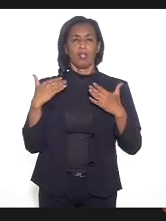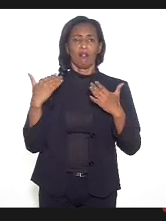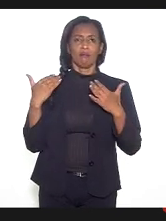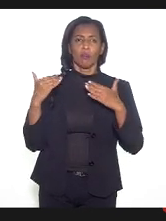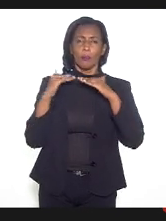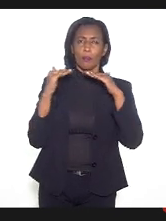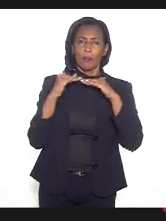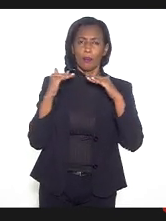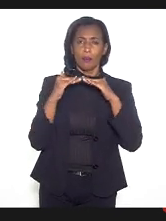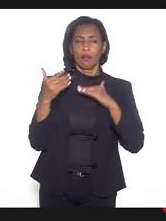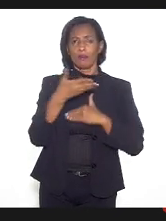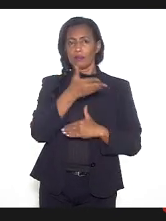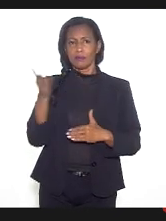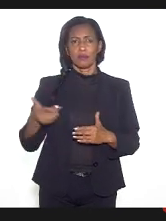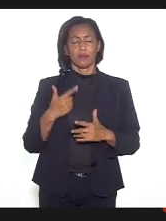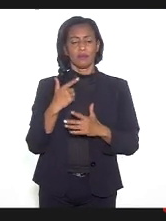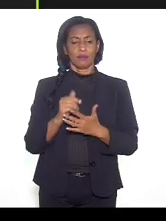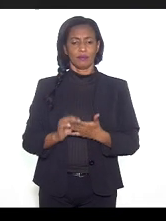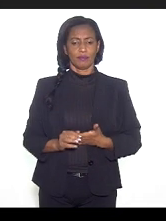aí.